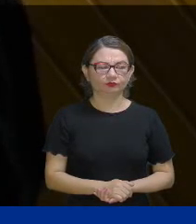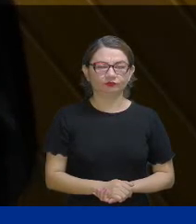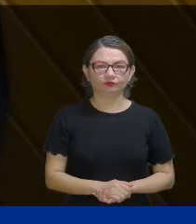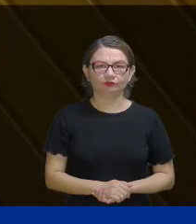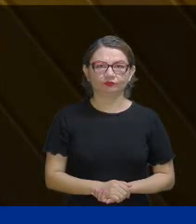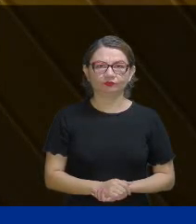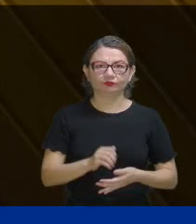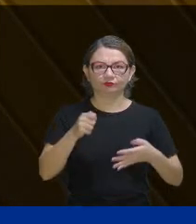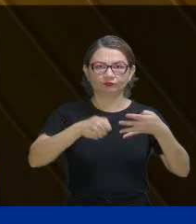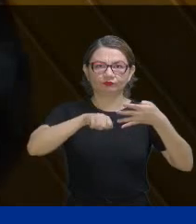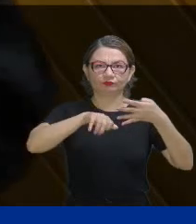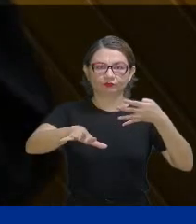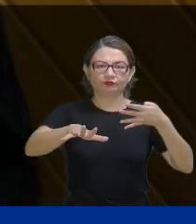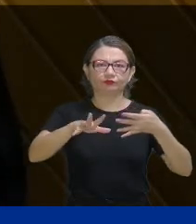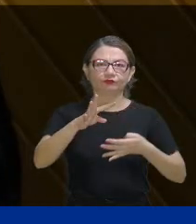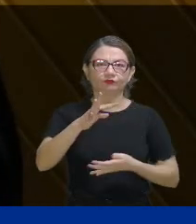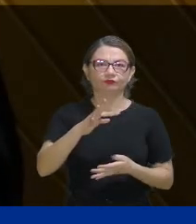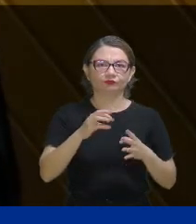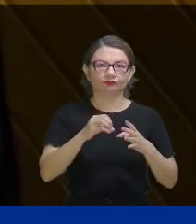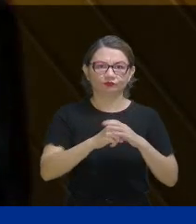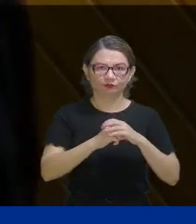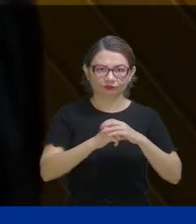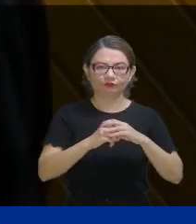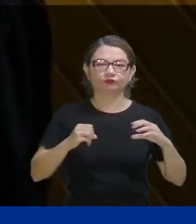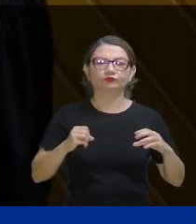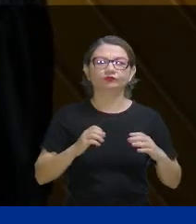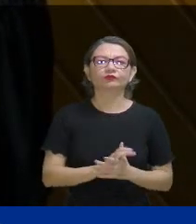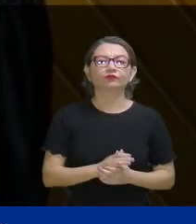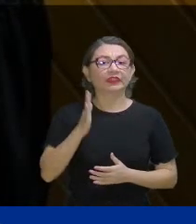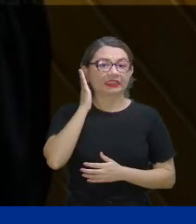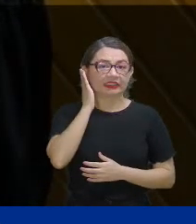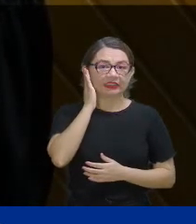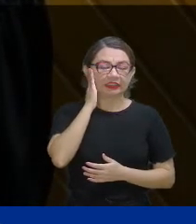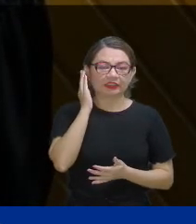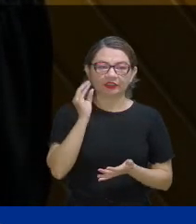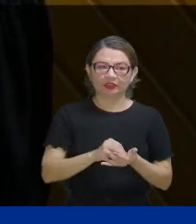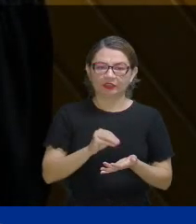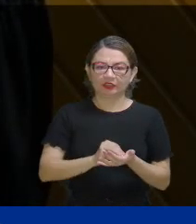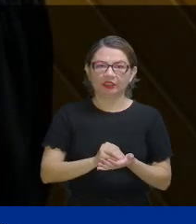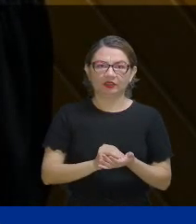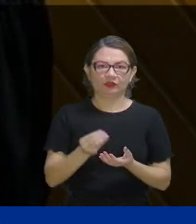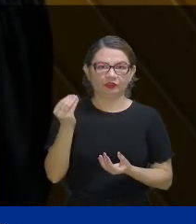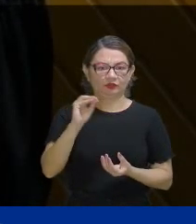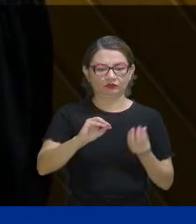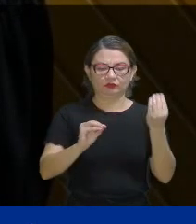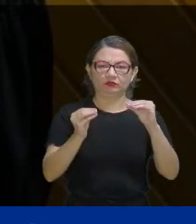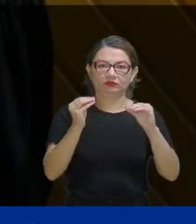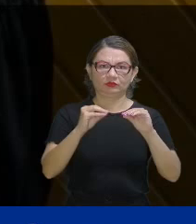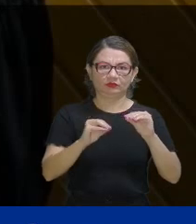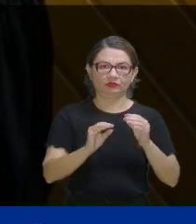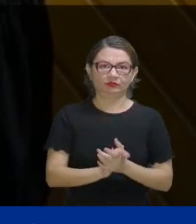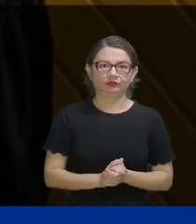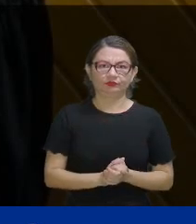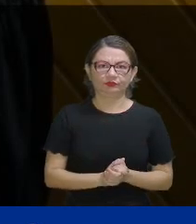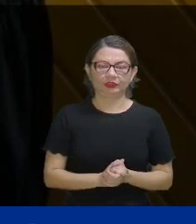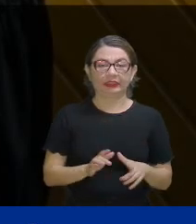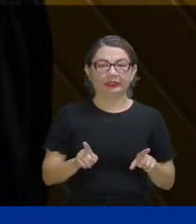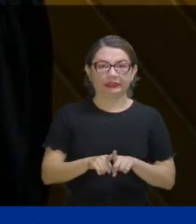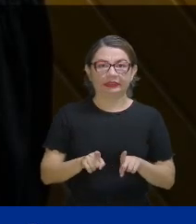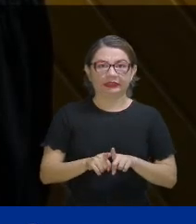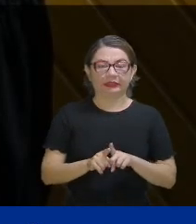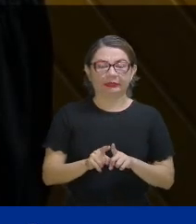A jurisprudência do TRE Amapá entende que a omissão de lançamento de despesas em nome do prestador de contas,